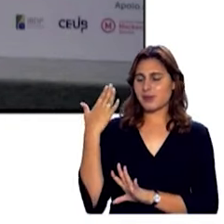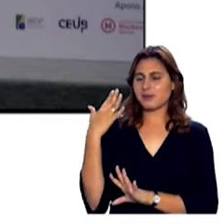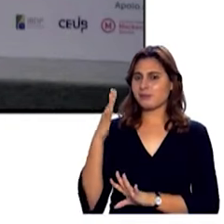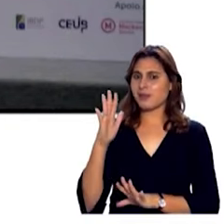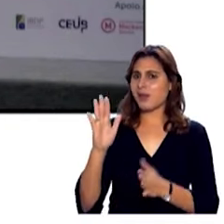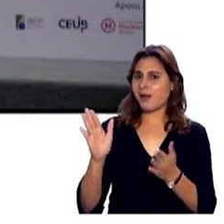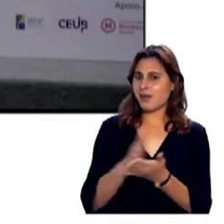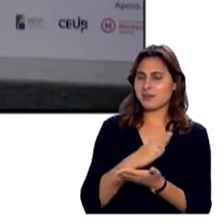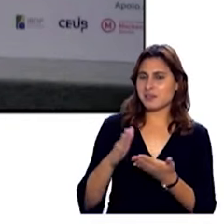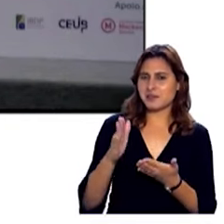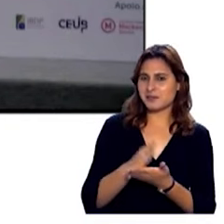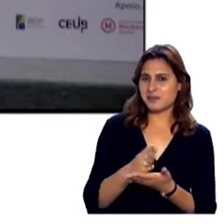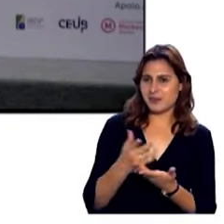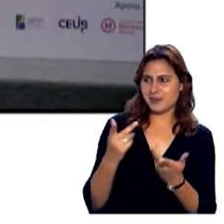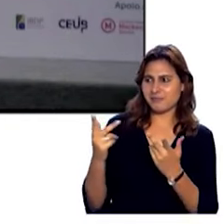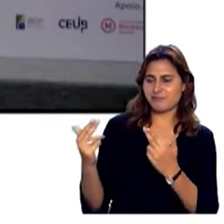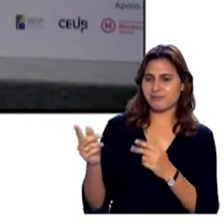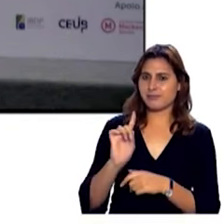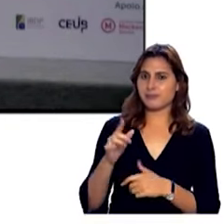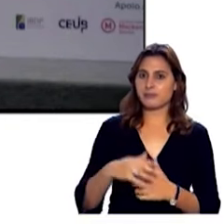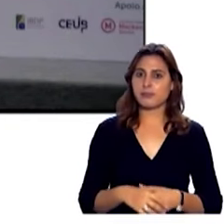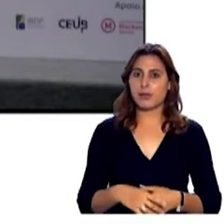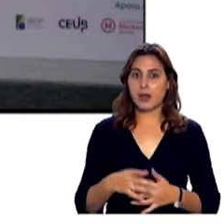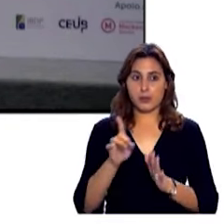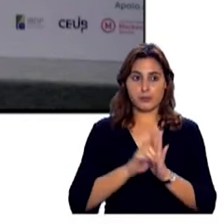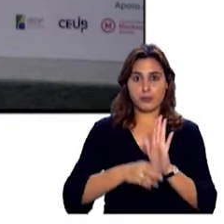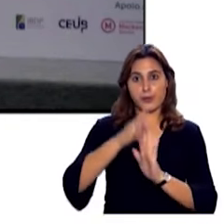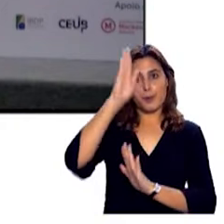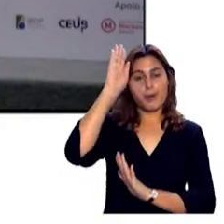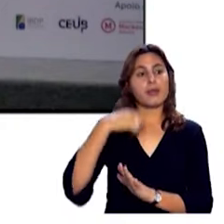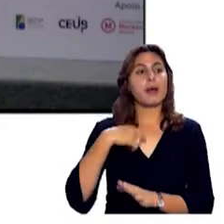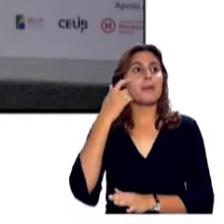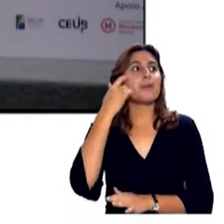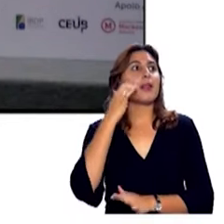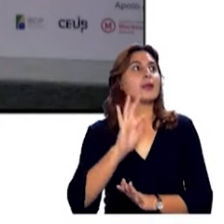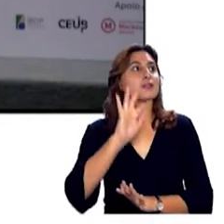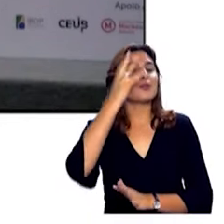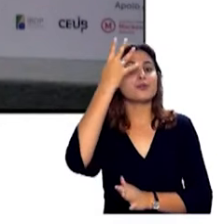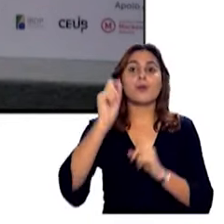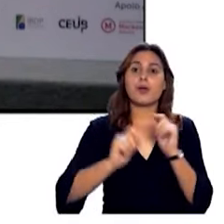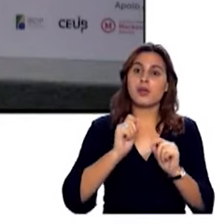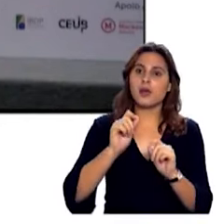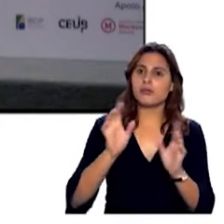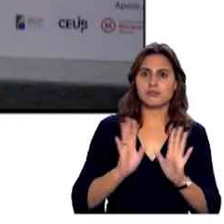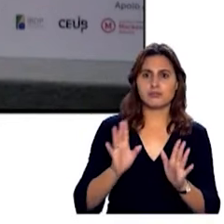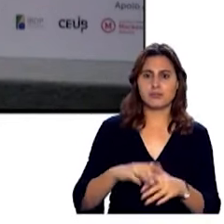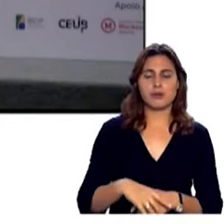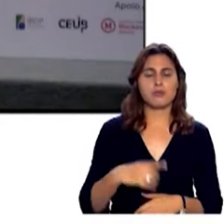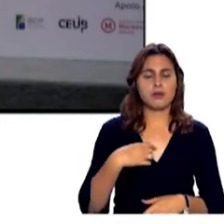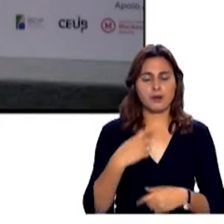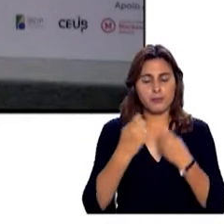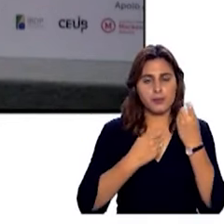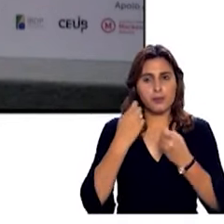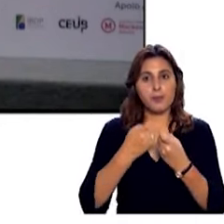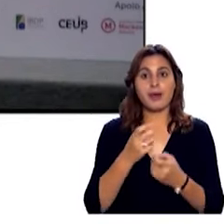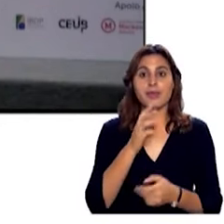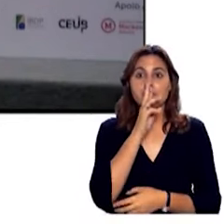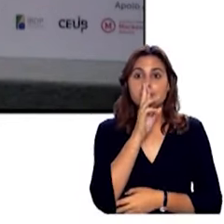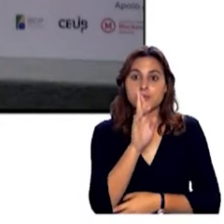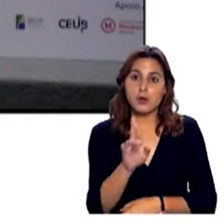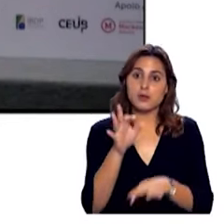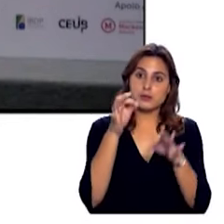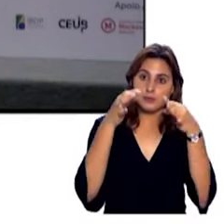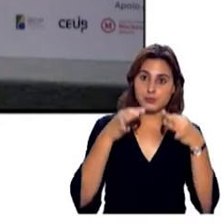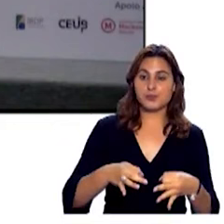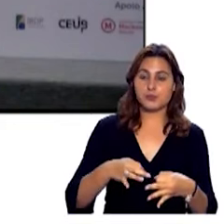estava preocupado em imaginar previsibilidade da solução o Direito Romano estava preocupado em oferecer uma resposta justa para o